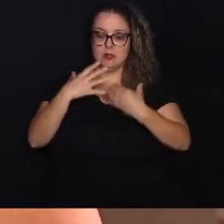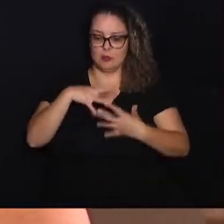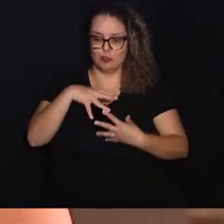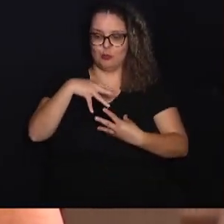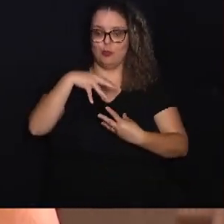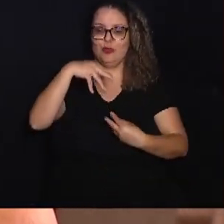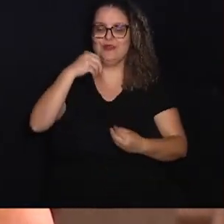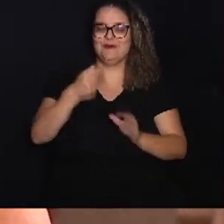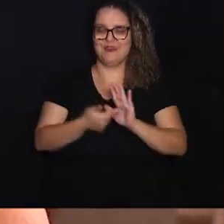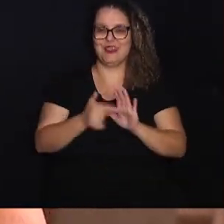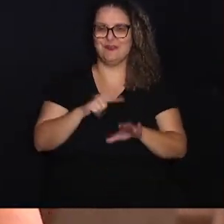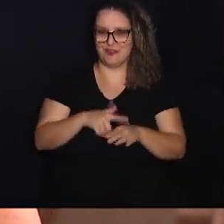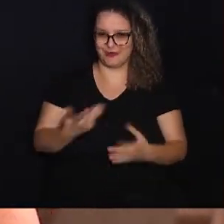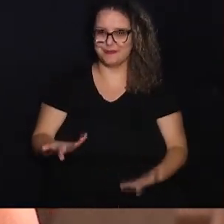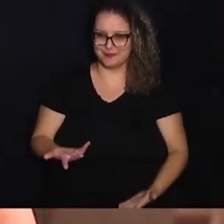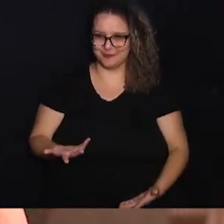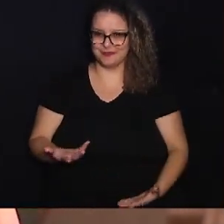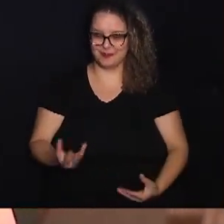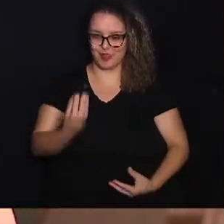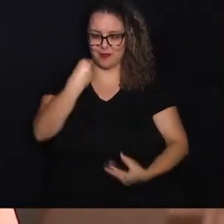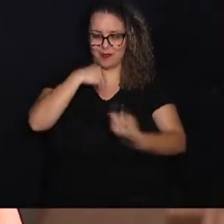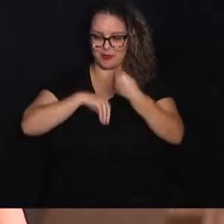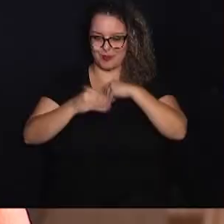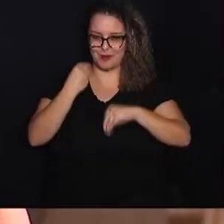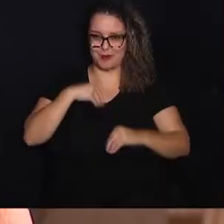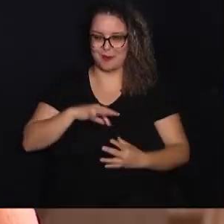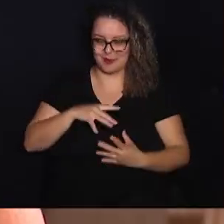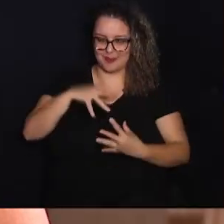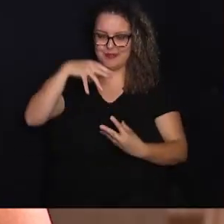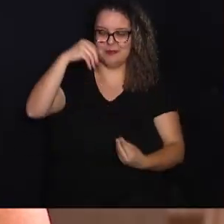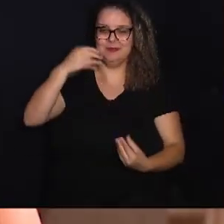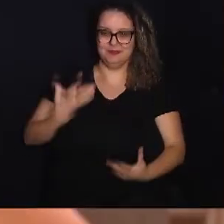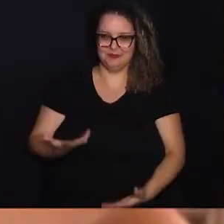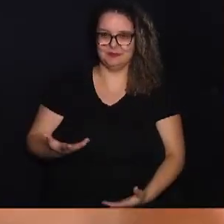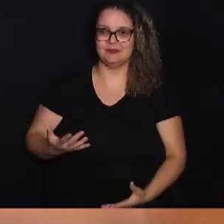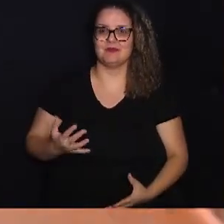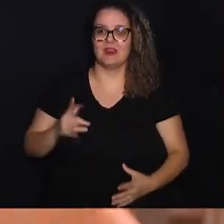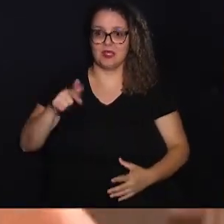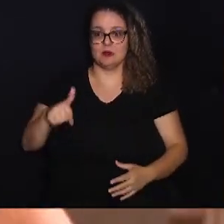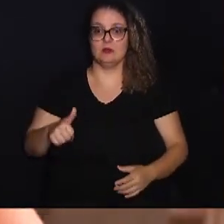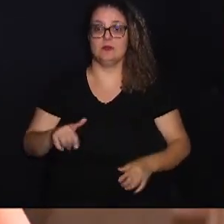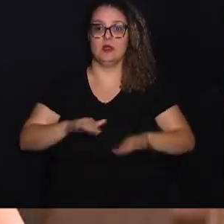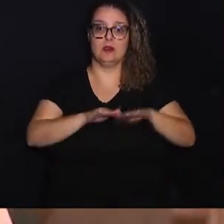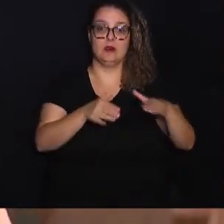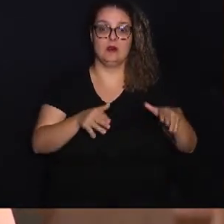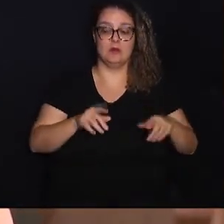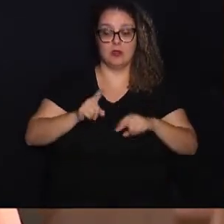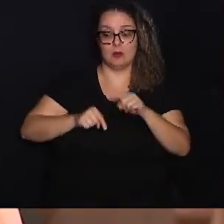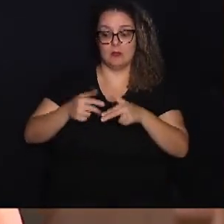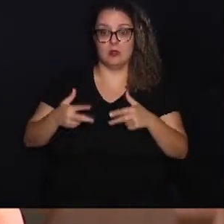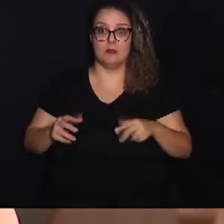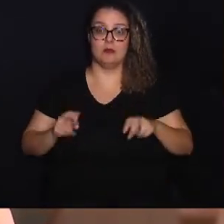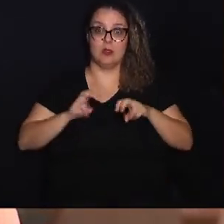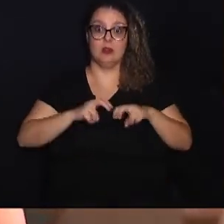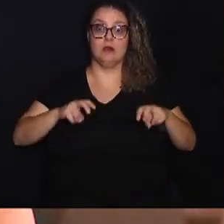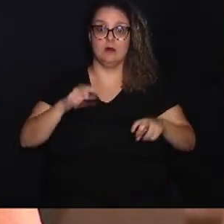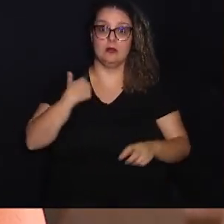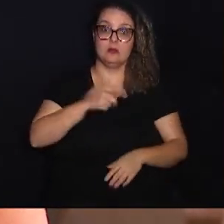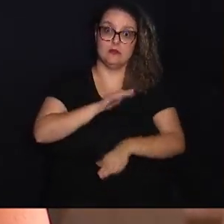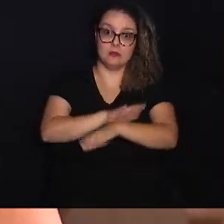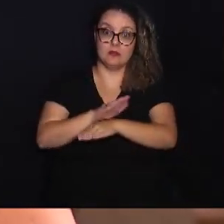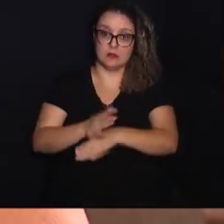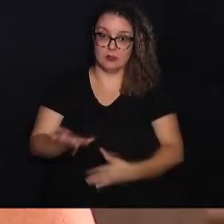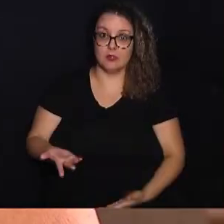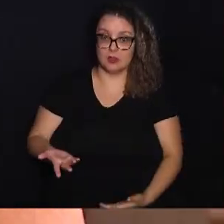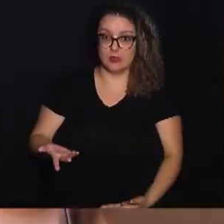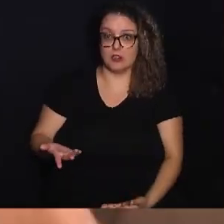histórias. Acaba as histórias, todos que têm tarefa vêm para a mesa, pegam o seu material e estamos aqui para ajudar, porque para